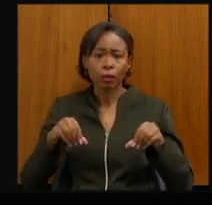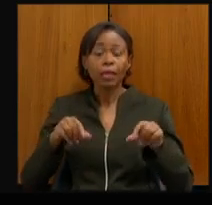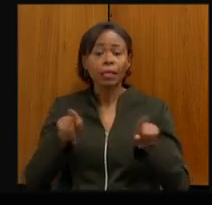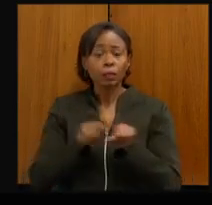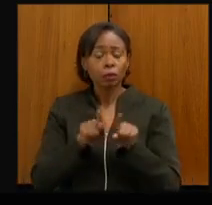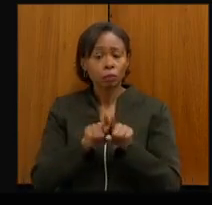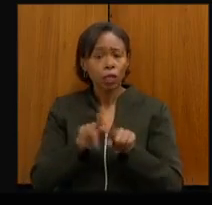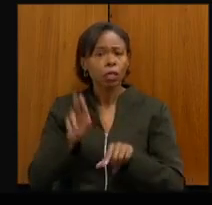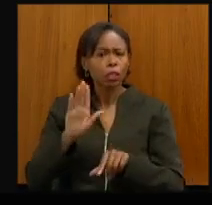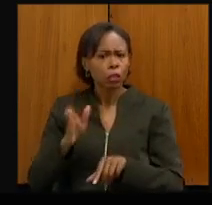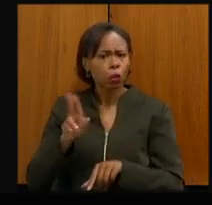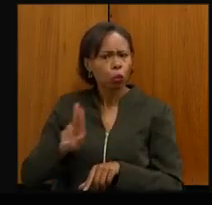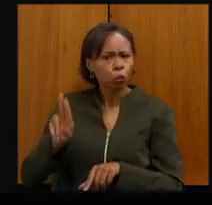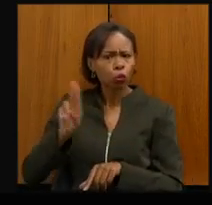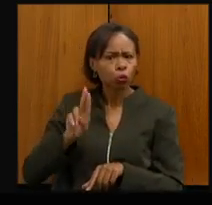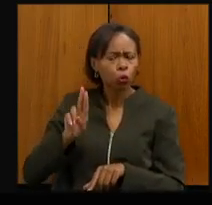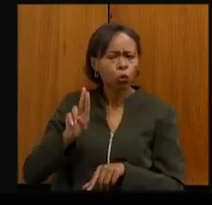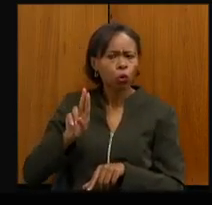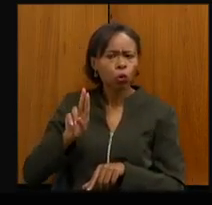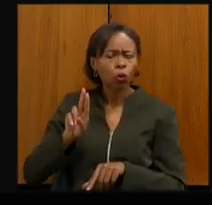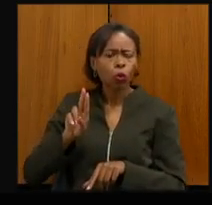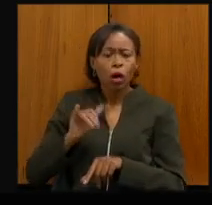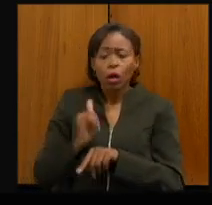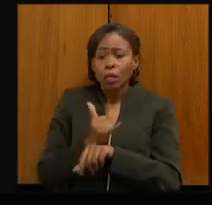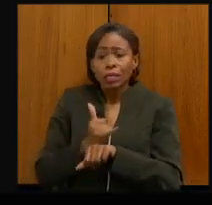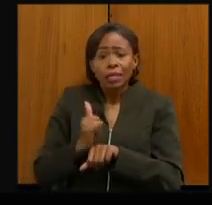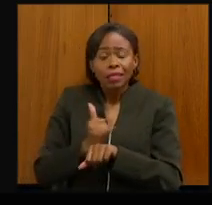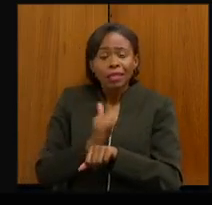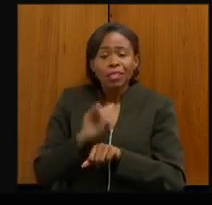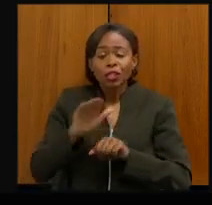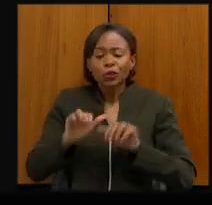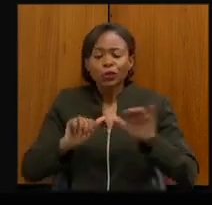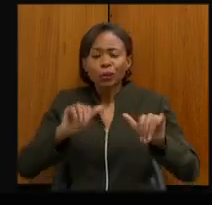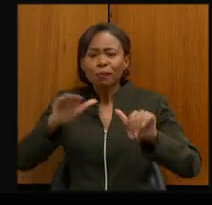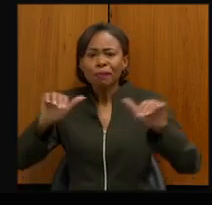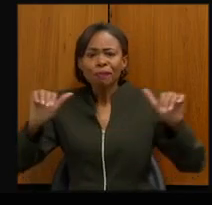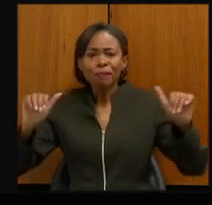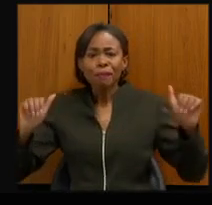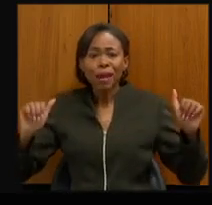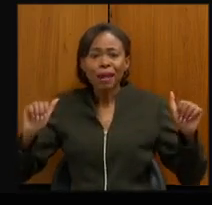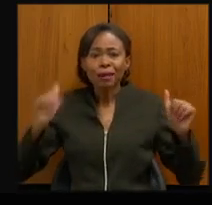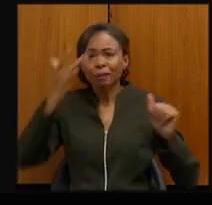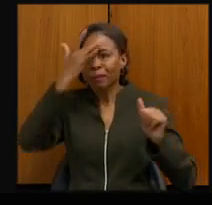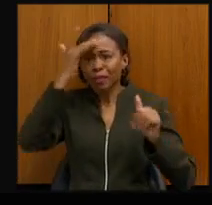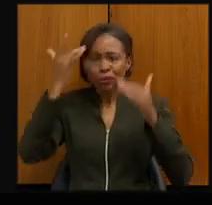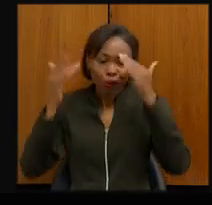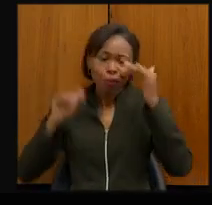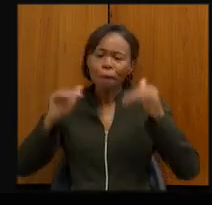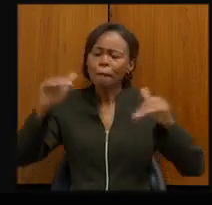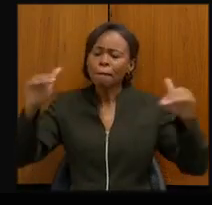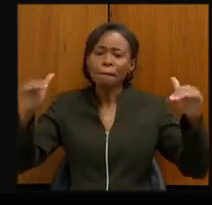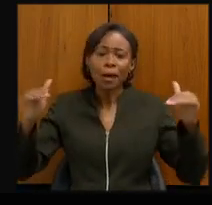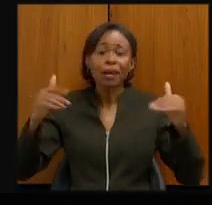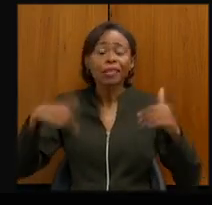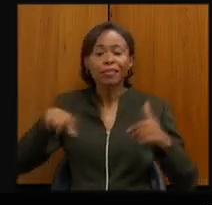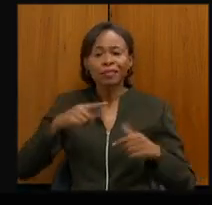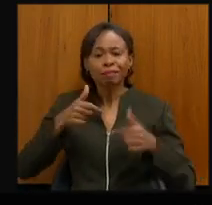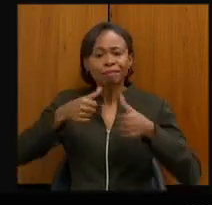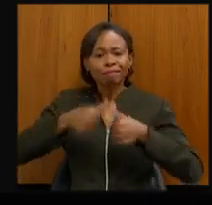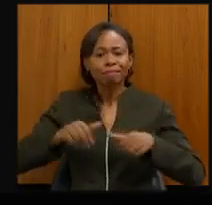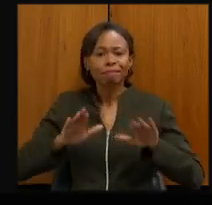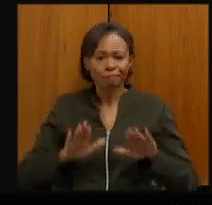de indicações de pessoas que aqui de nos ajudaram a ficar né Eu me lembro que